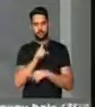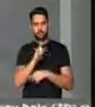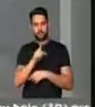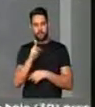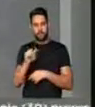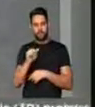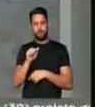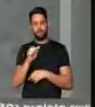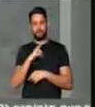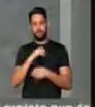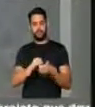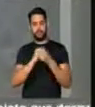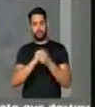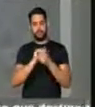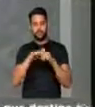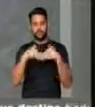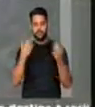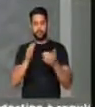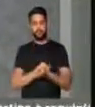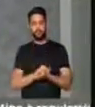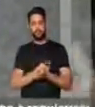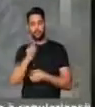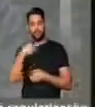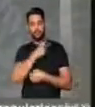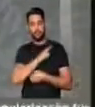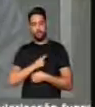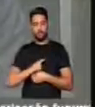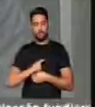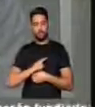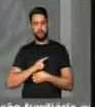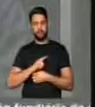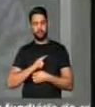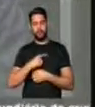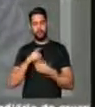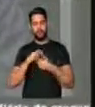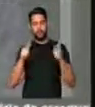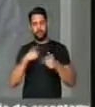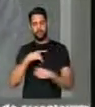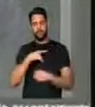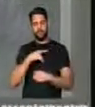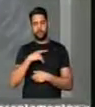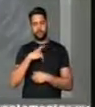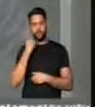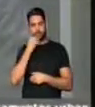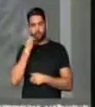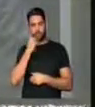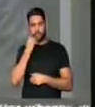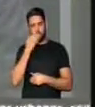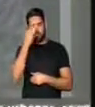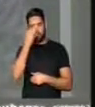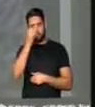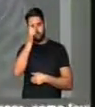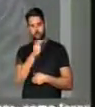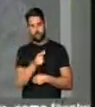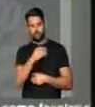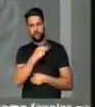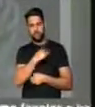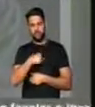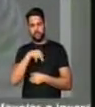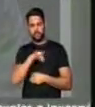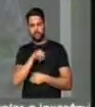PPPs e quero cumprimentar, então, o ex-governador, o grande congressista, o eminente